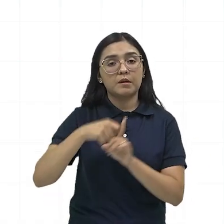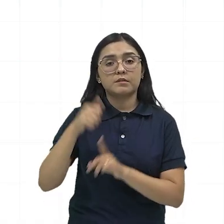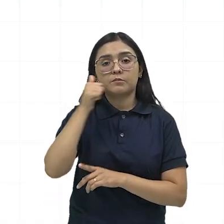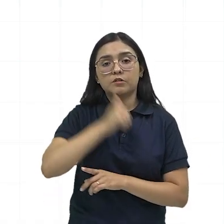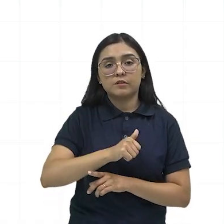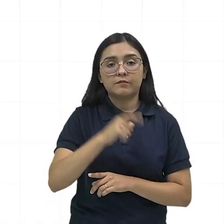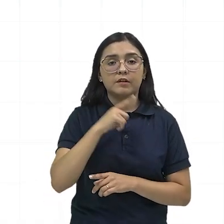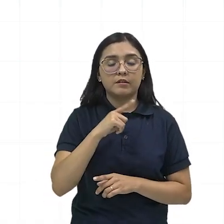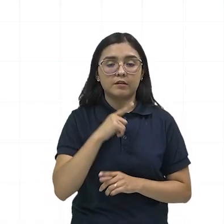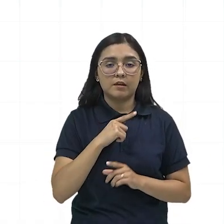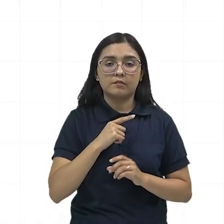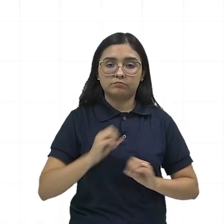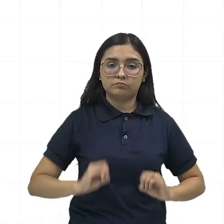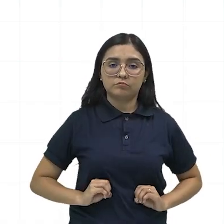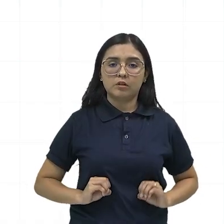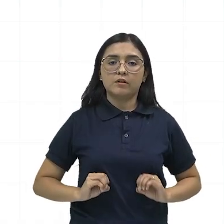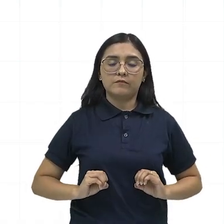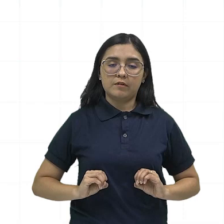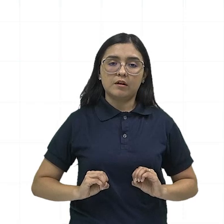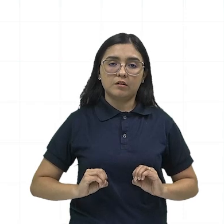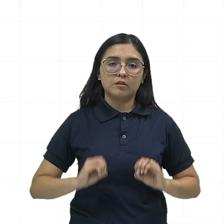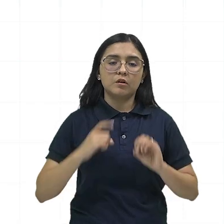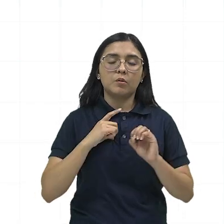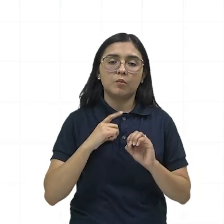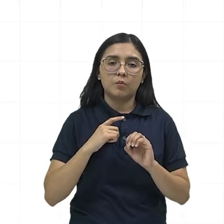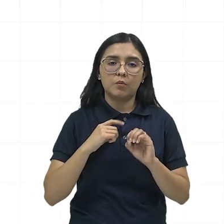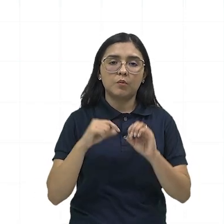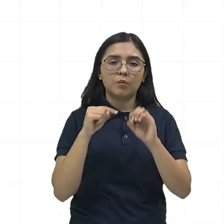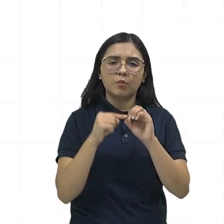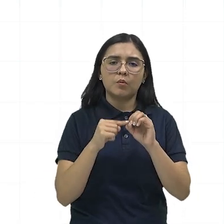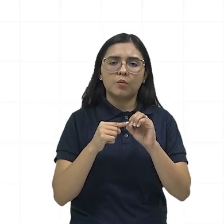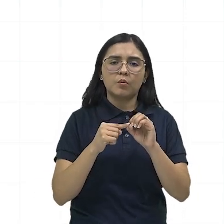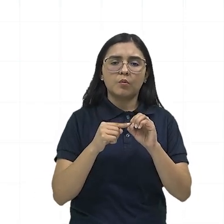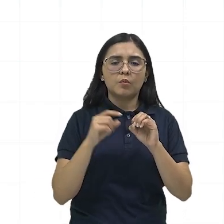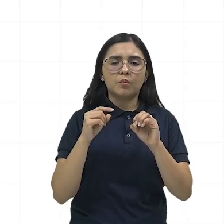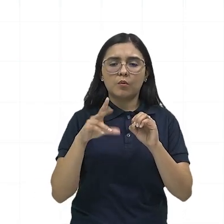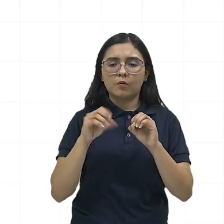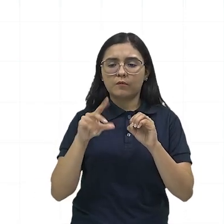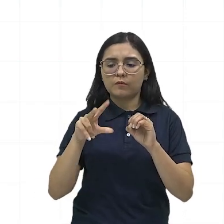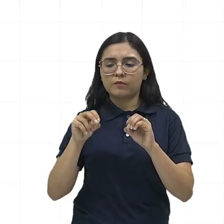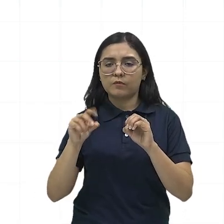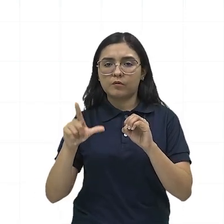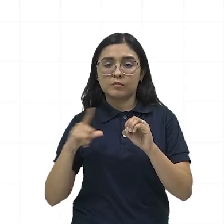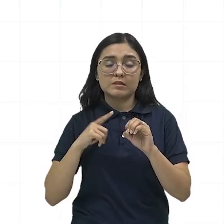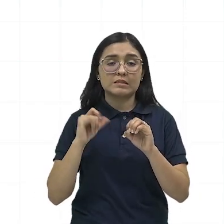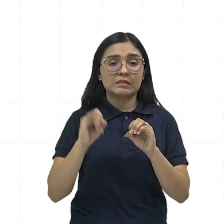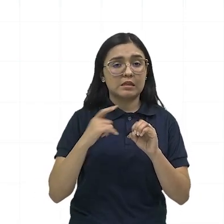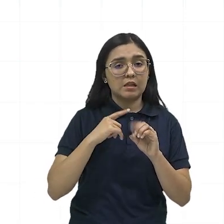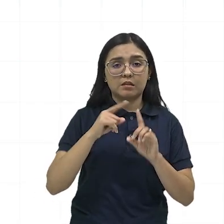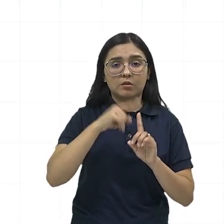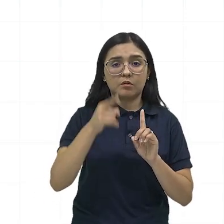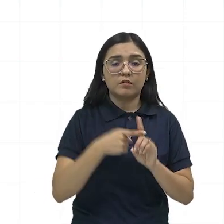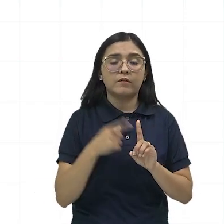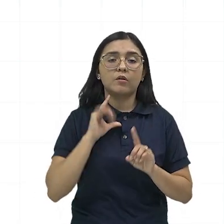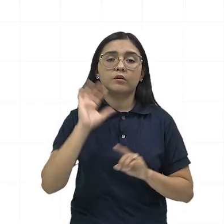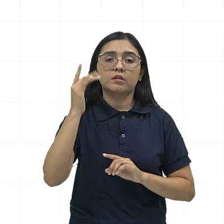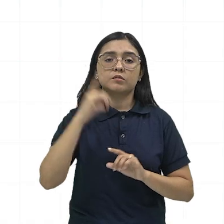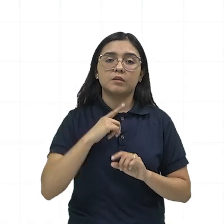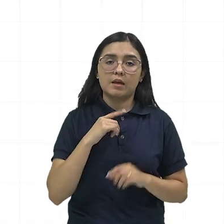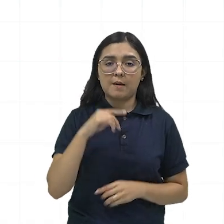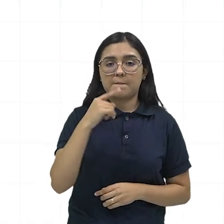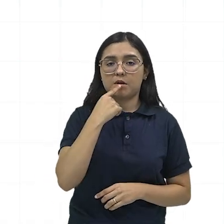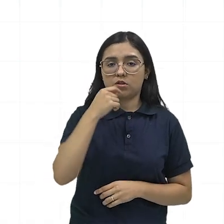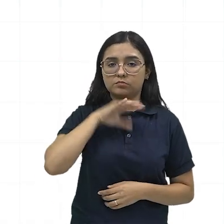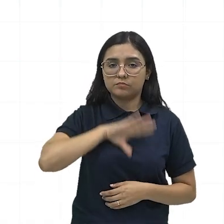Se caso esse óvulo não for fecundado, né, ou seja, se ela não ficar grávida, aí ocorre a menstruação,